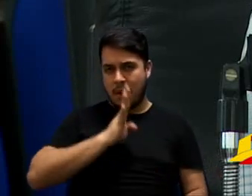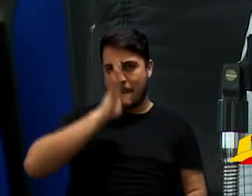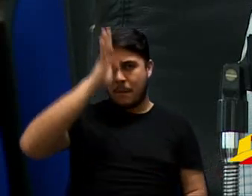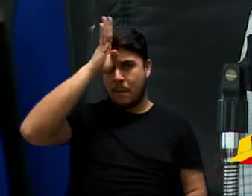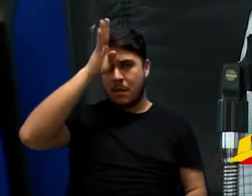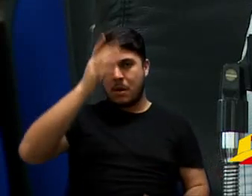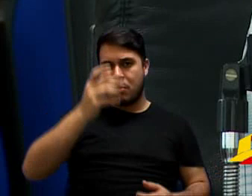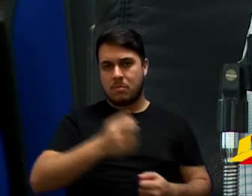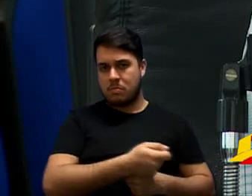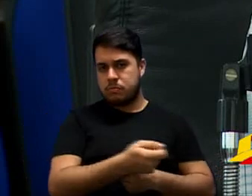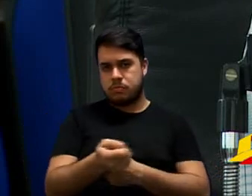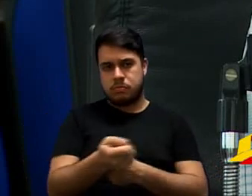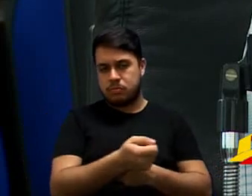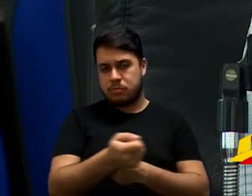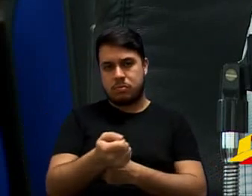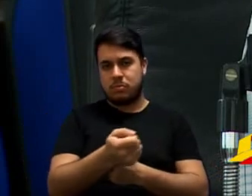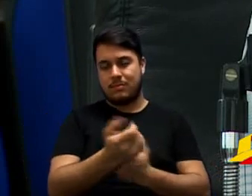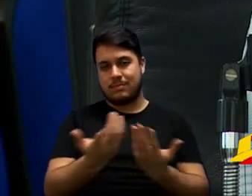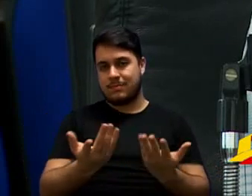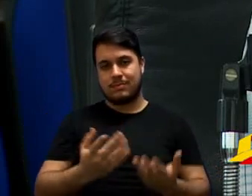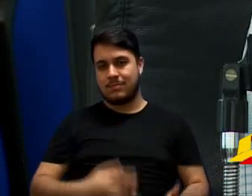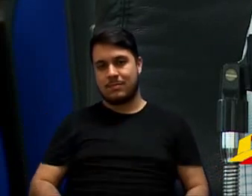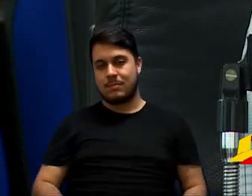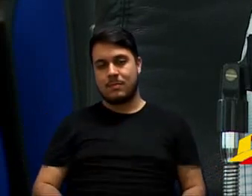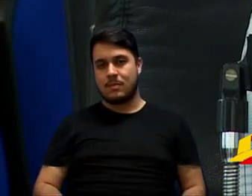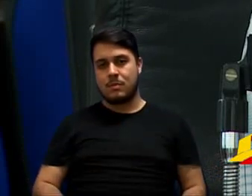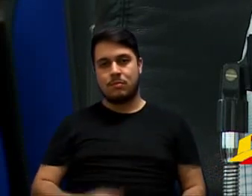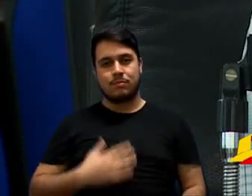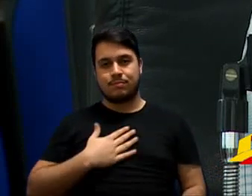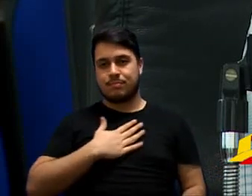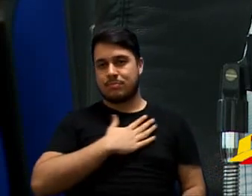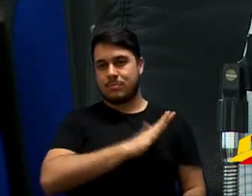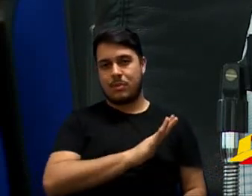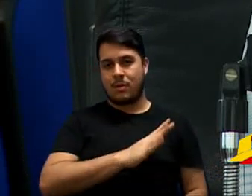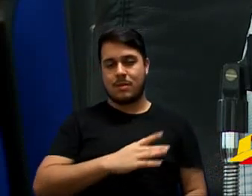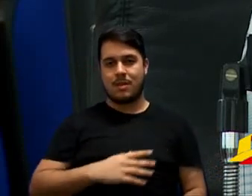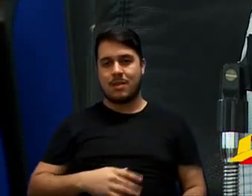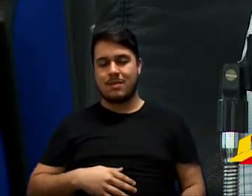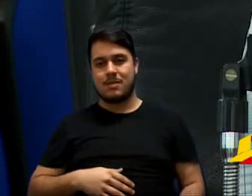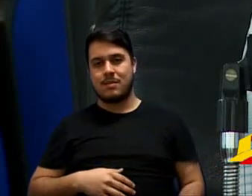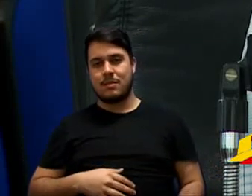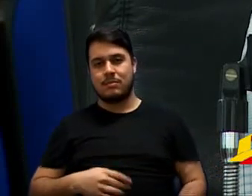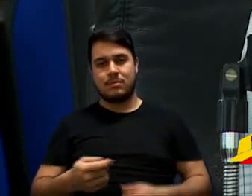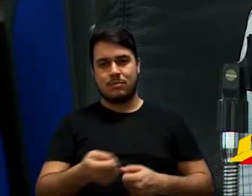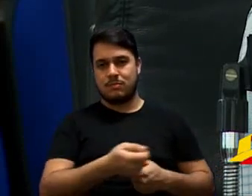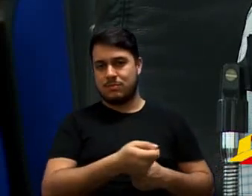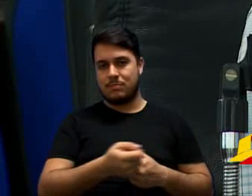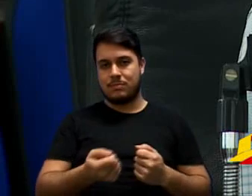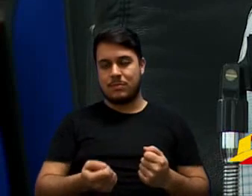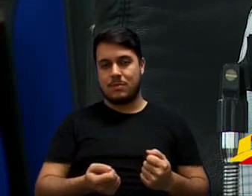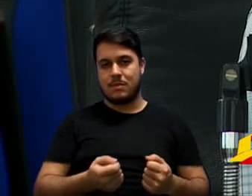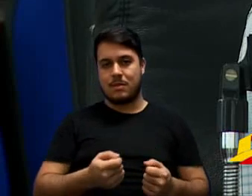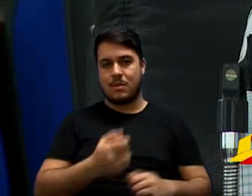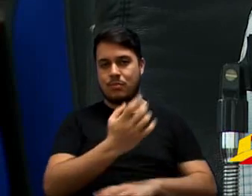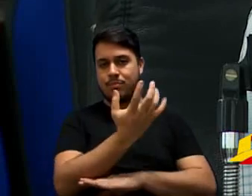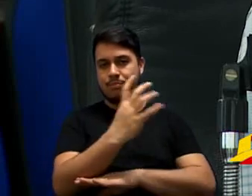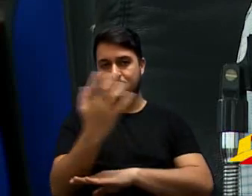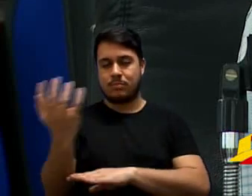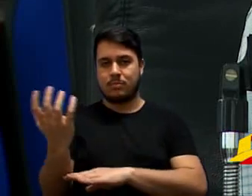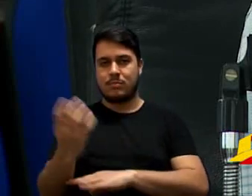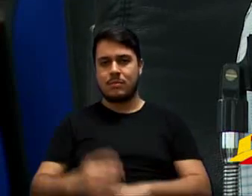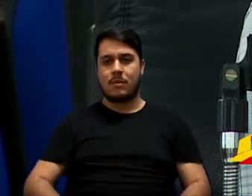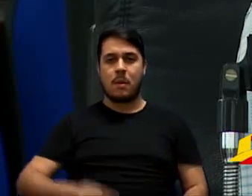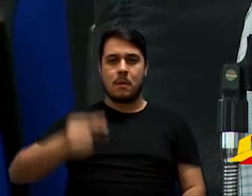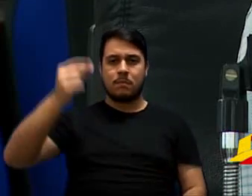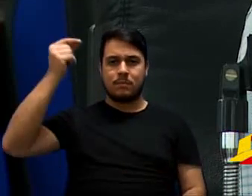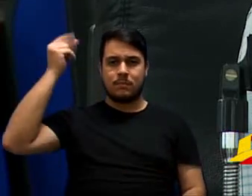bombeiro infelizmente não gosta de apagar fogo no mato ea prefeitura tinha anos atrás